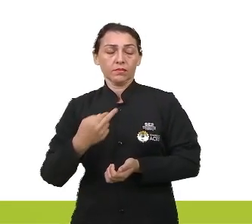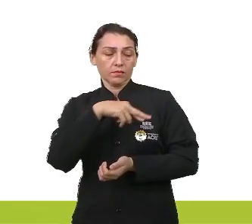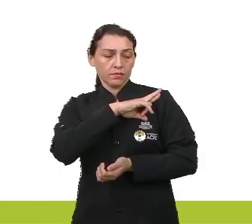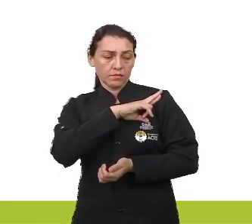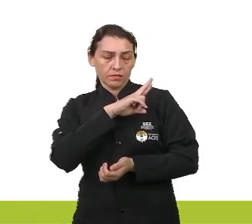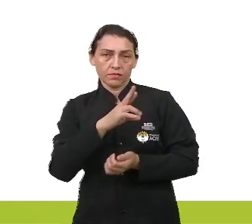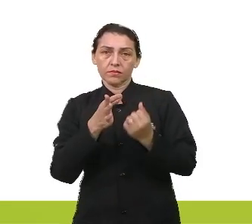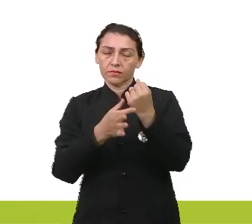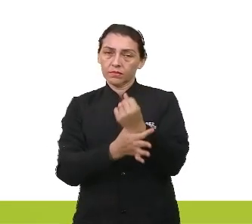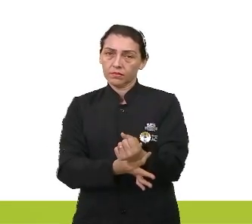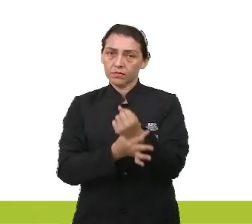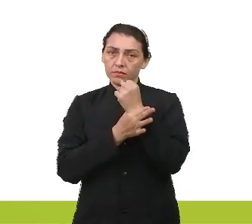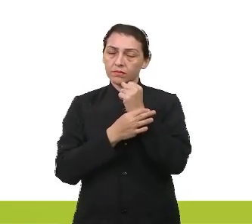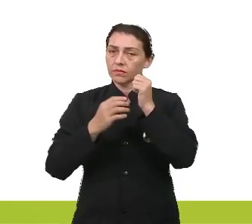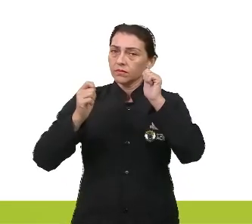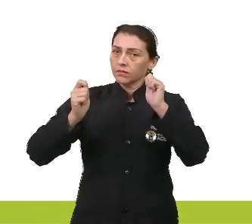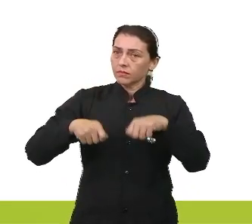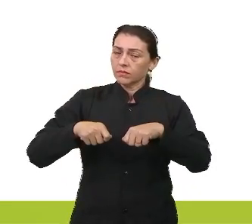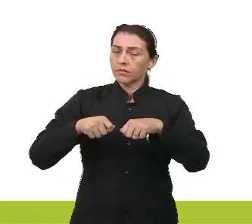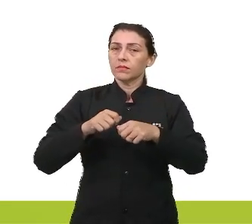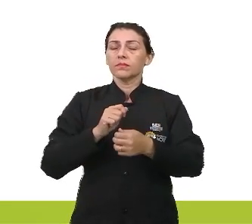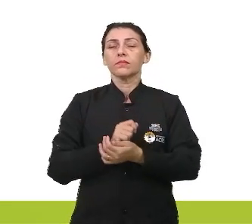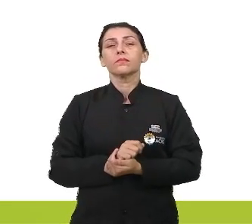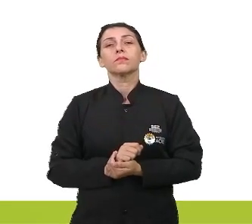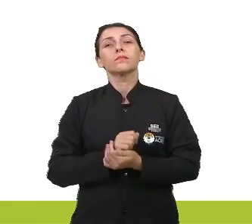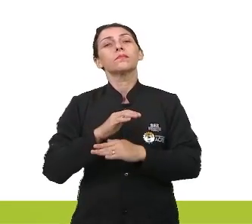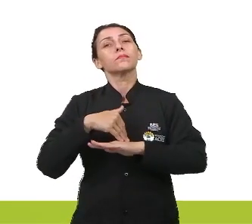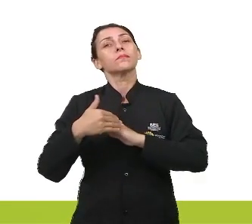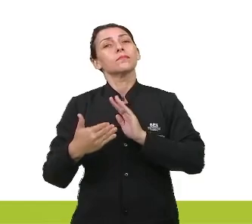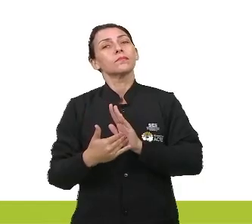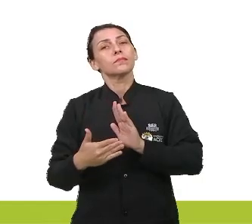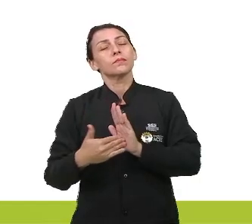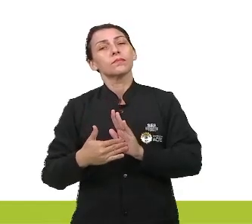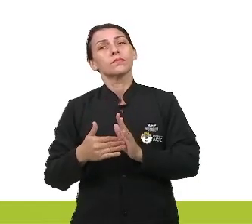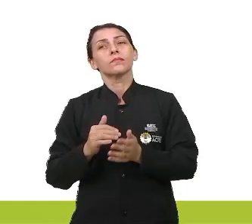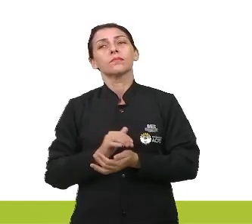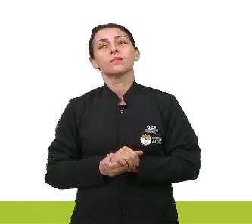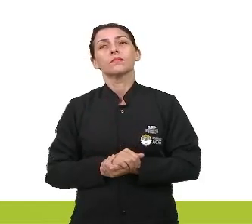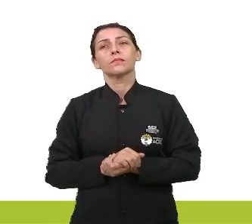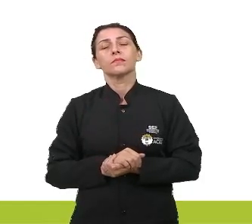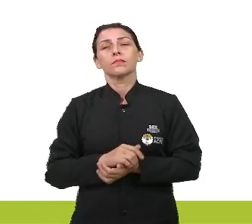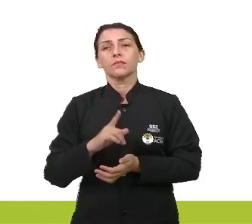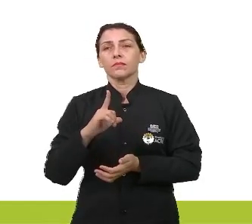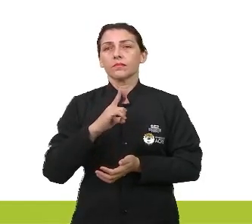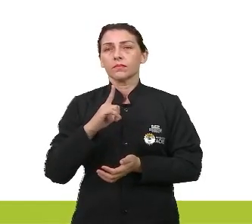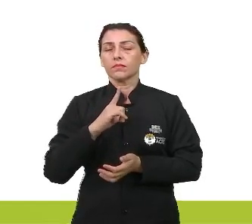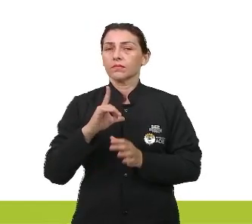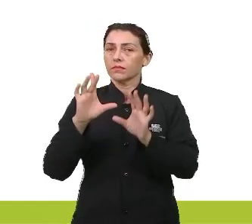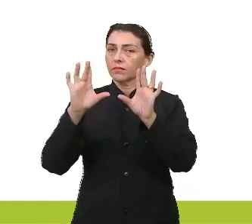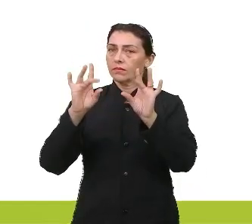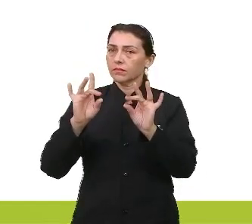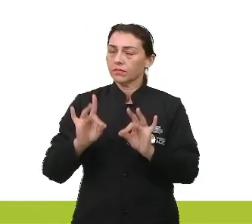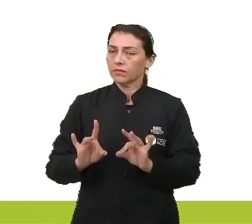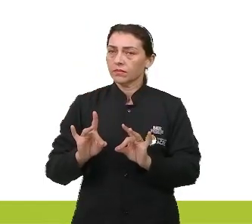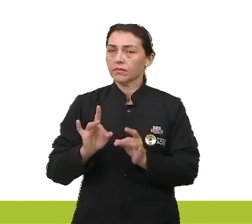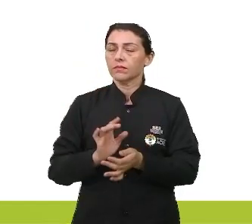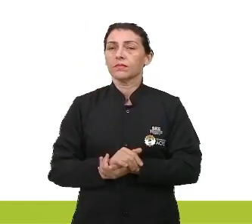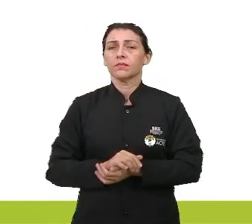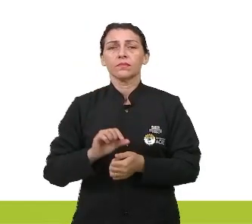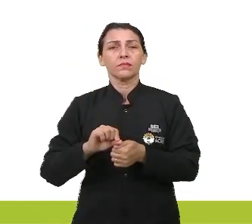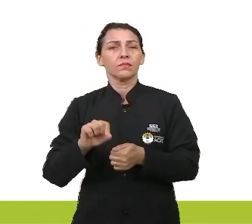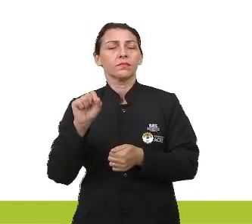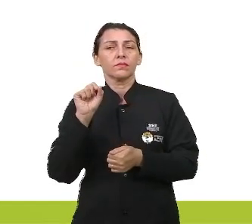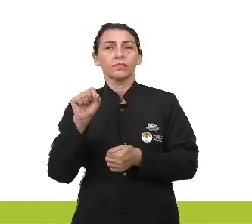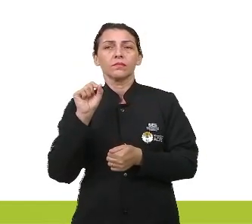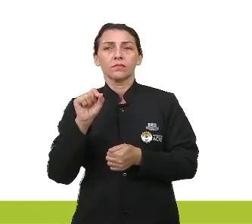responsável por garantir a condição e existência de todos. Então, nós temos aqui o detalhamento. Vai fazer o